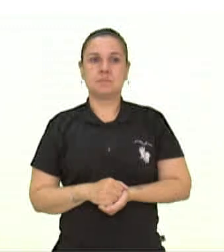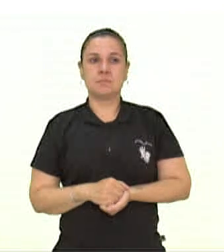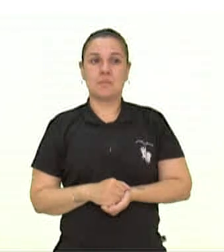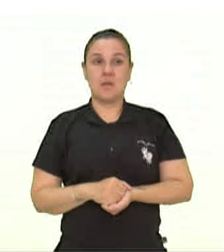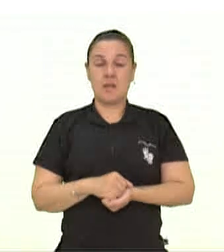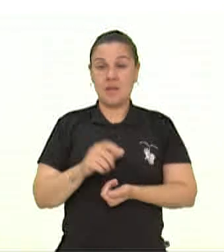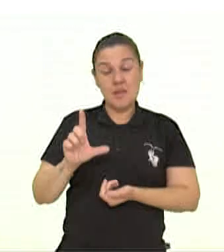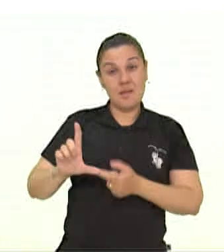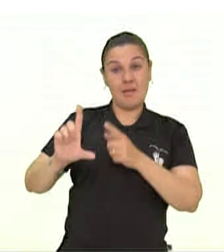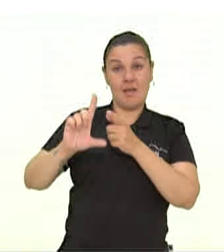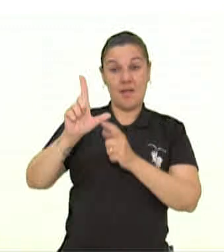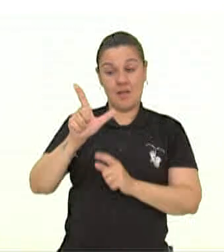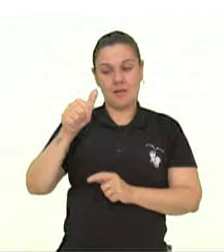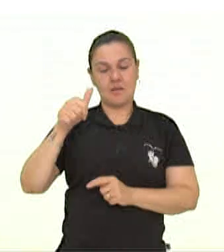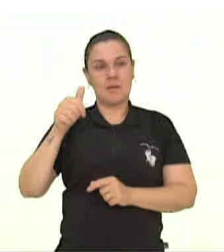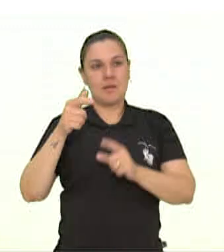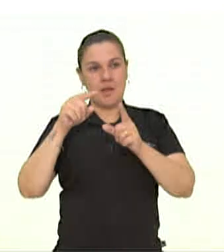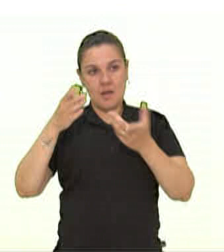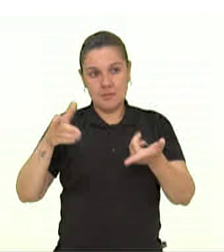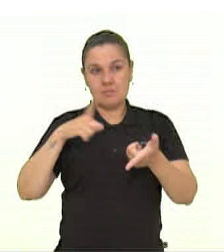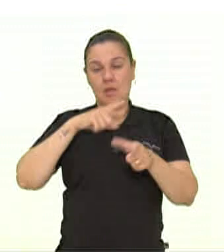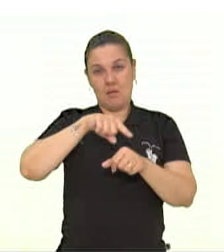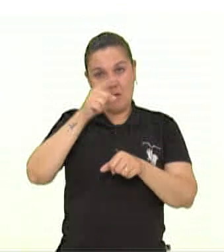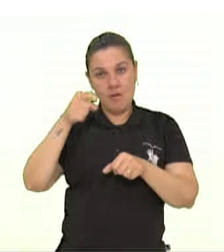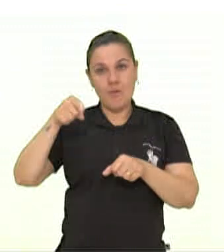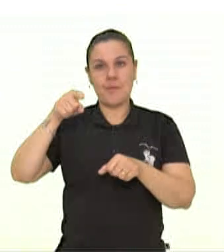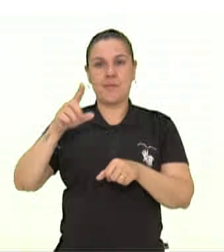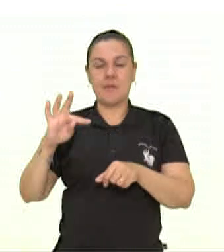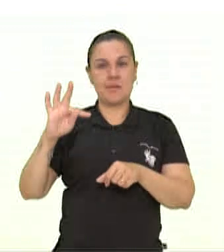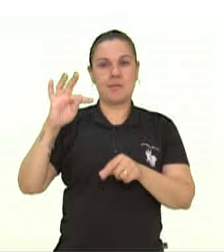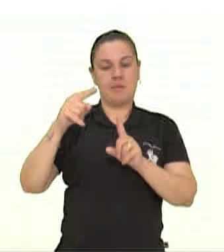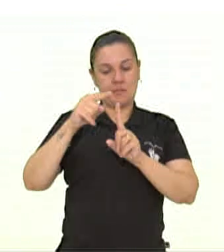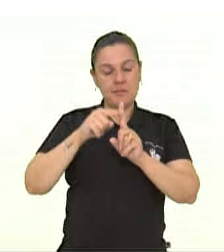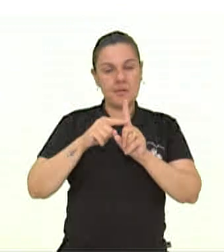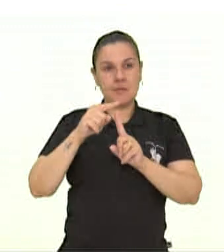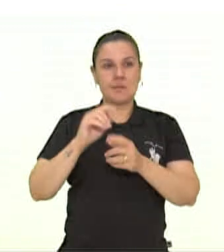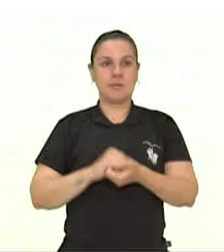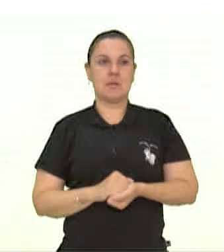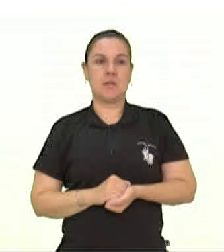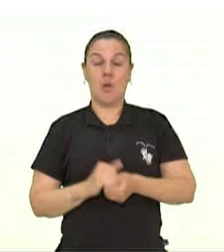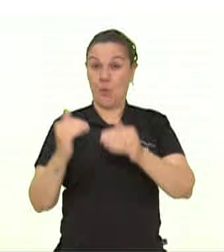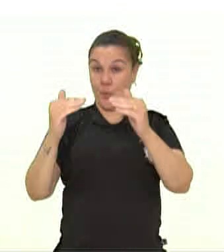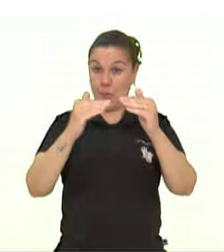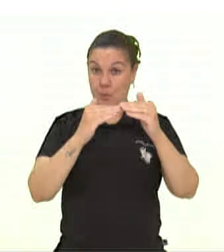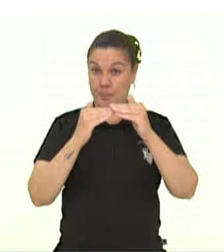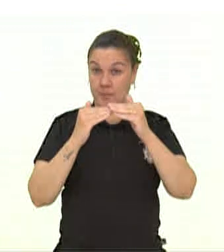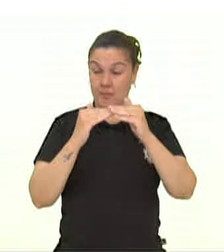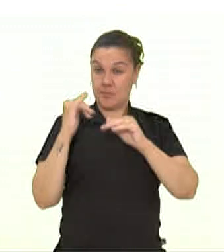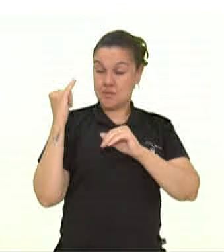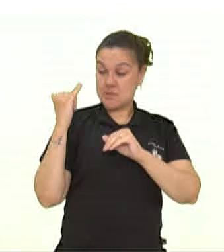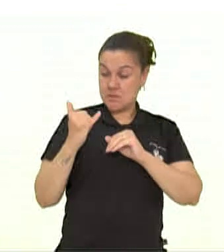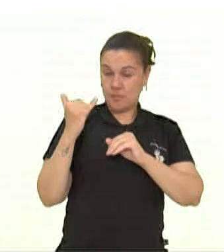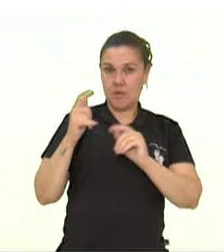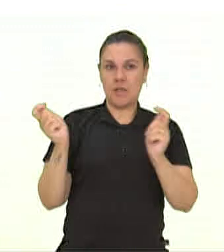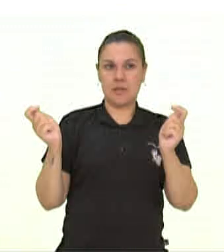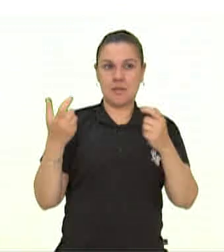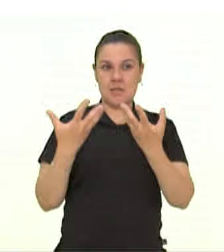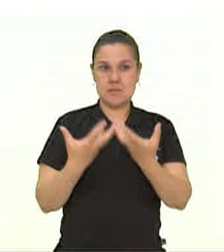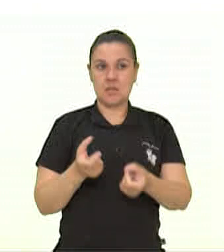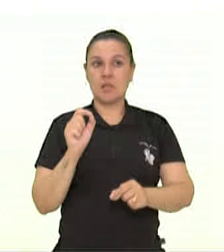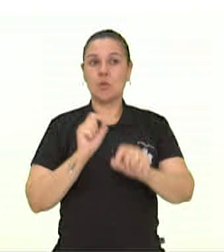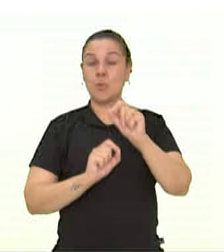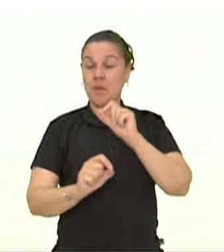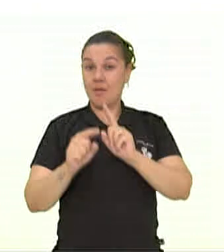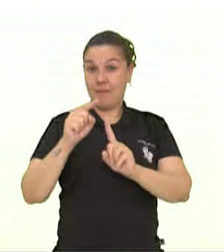é o comprimento de onda, tá? E T é a temperatura. É, de acordo com essas informações, é correto afirmar